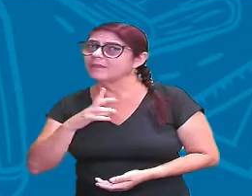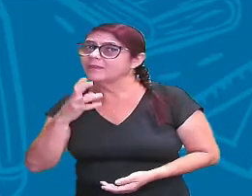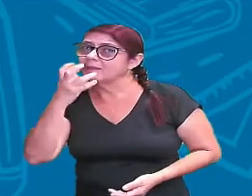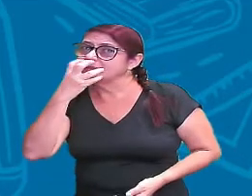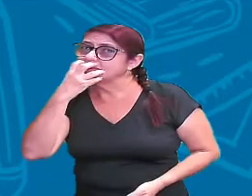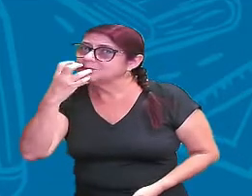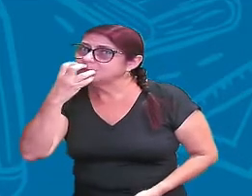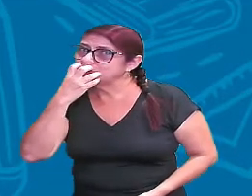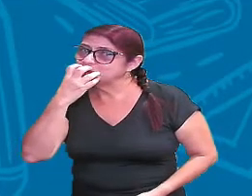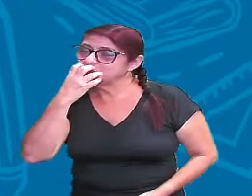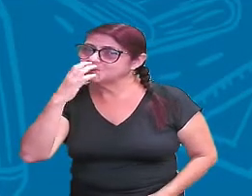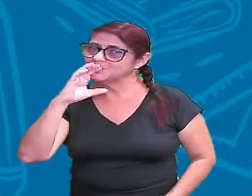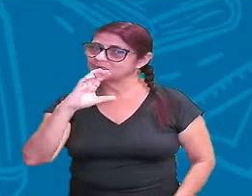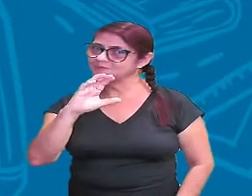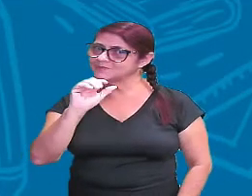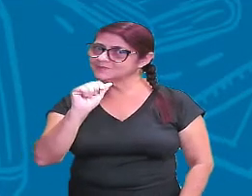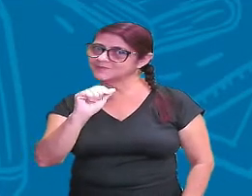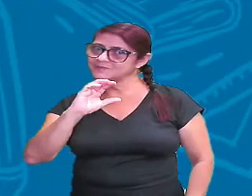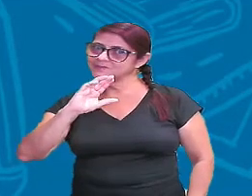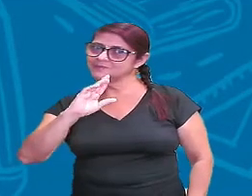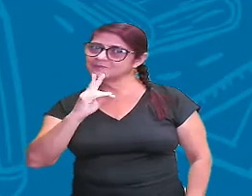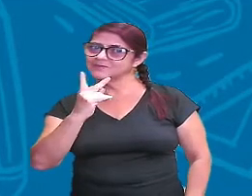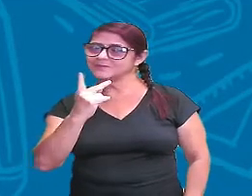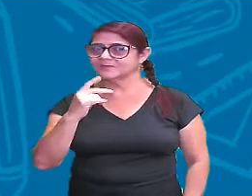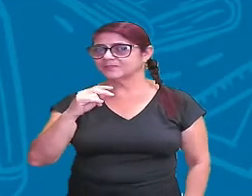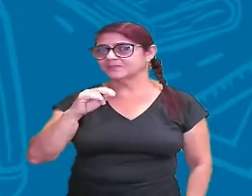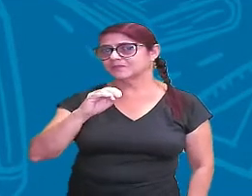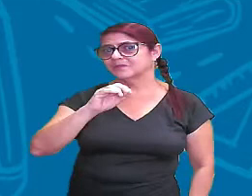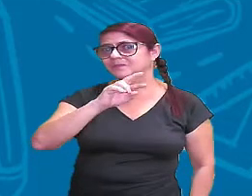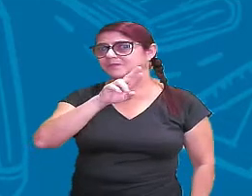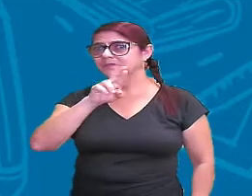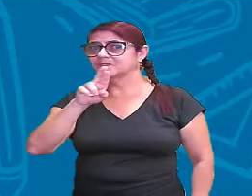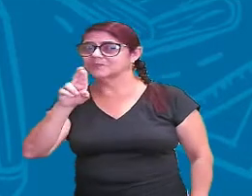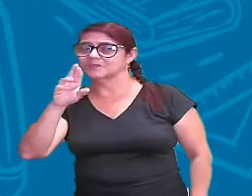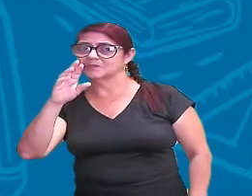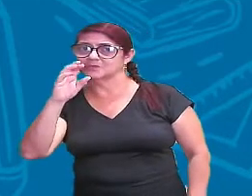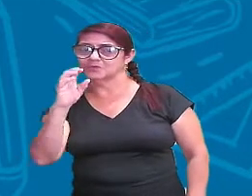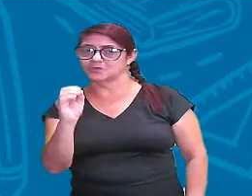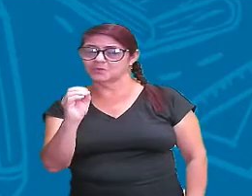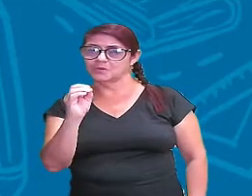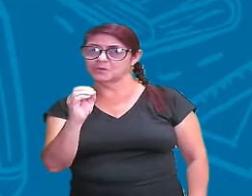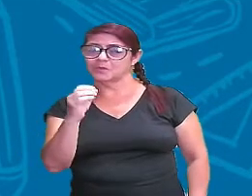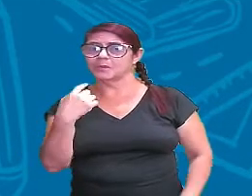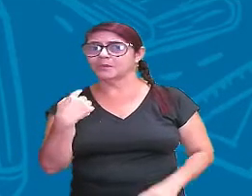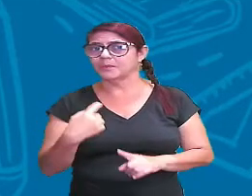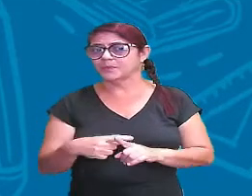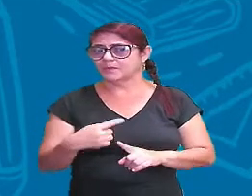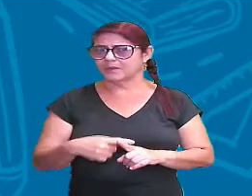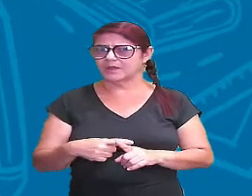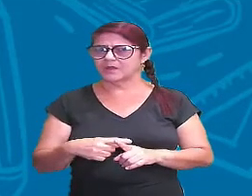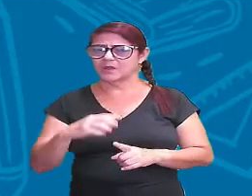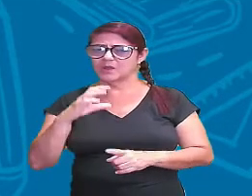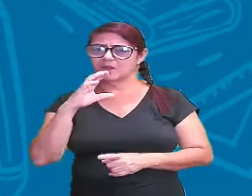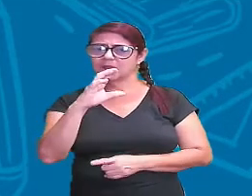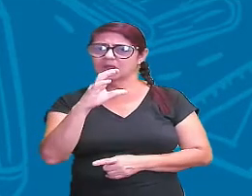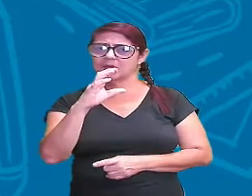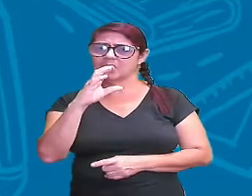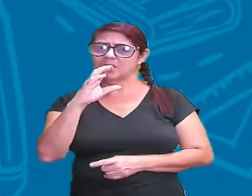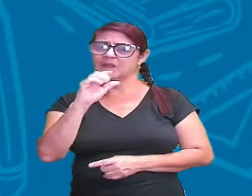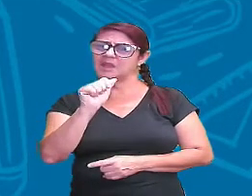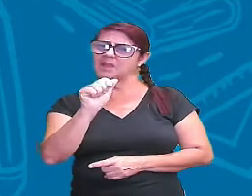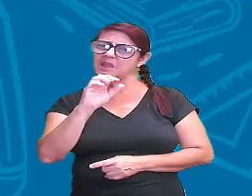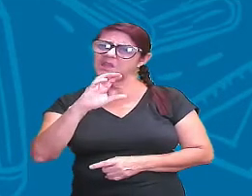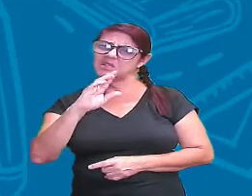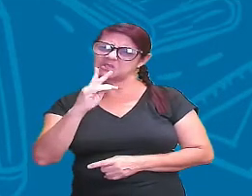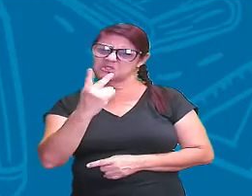cachorro, também outro exemplo de um RR com som forte, porque senão ia ficar cachorro. E a